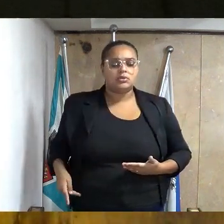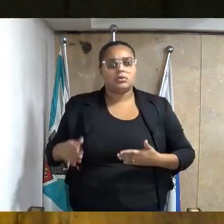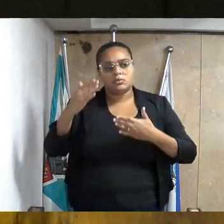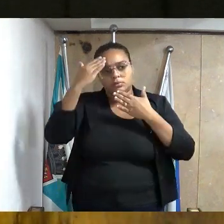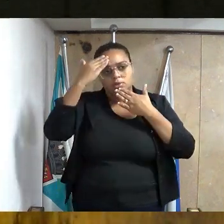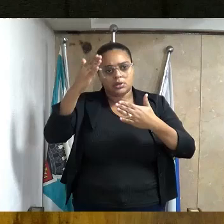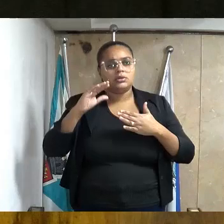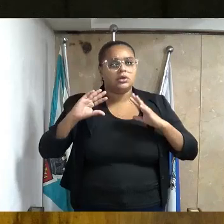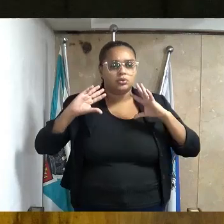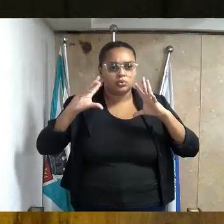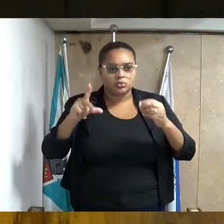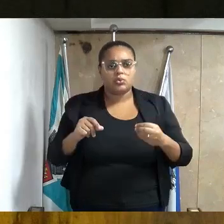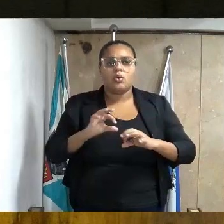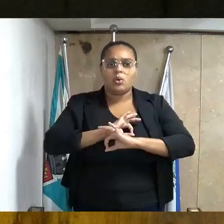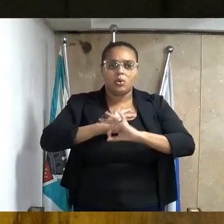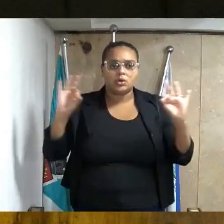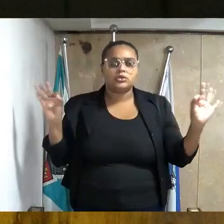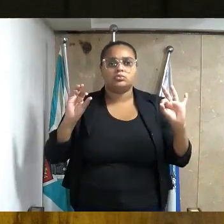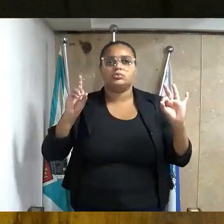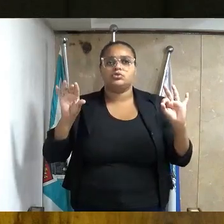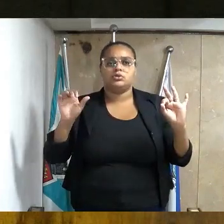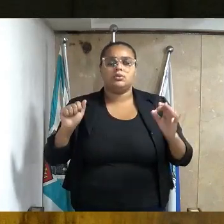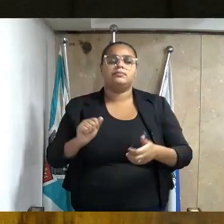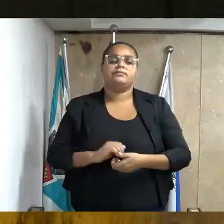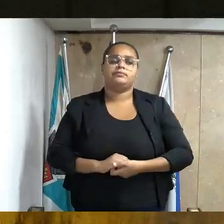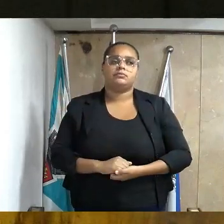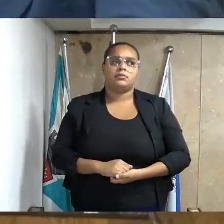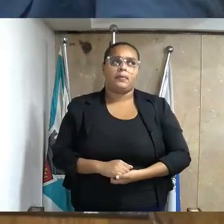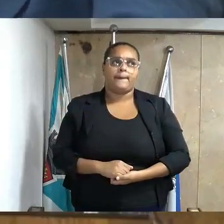a todos. Tenham um ótimo dia.